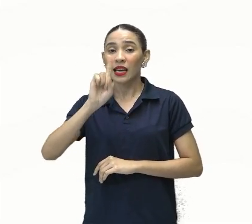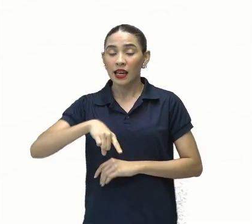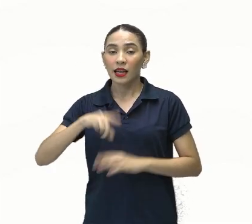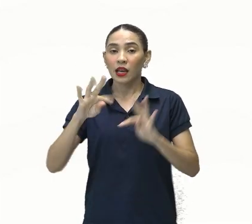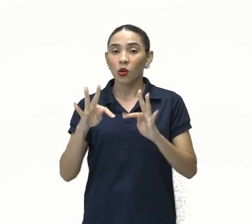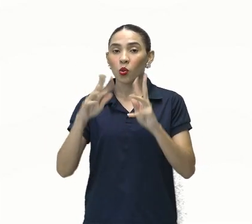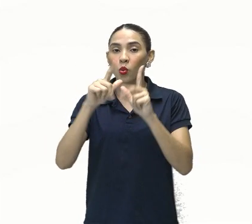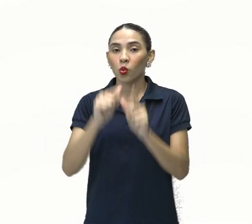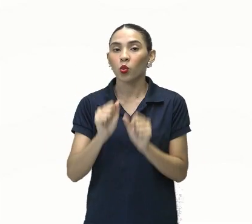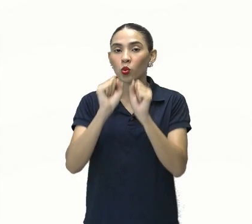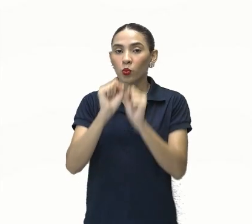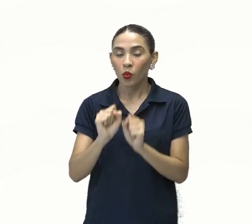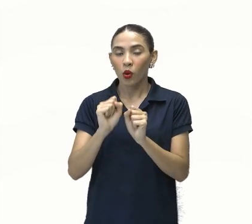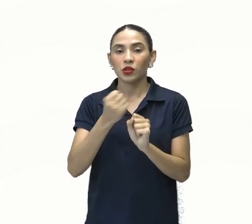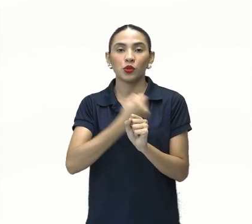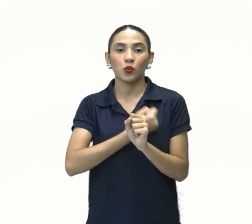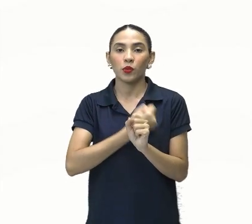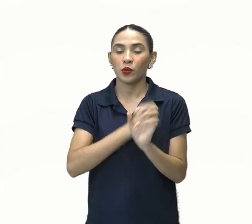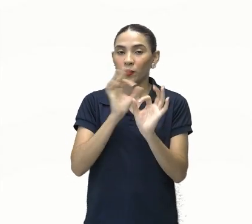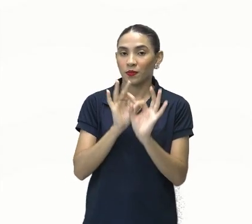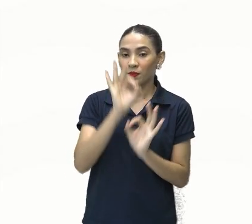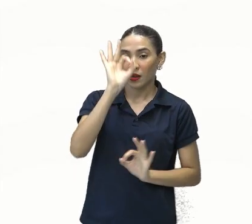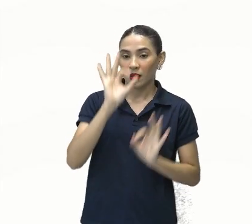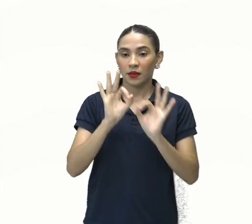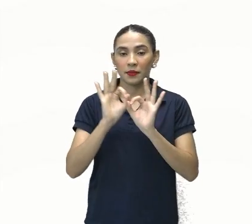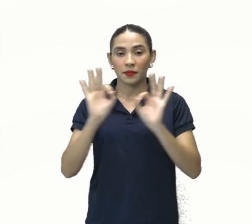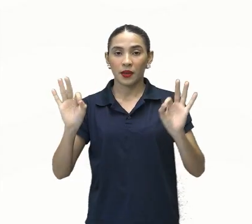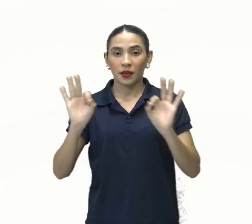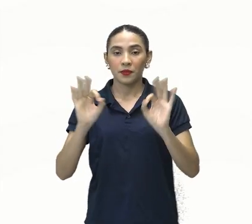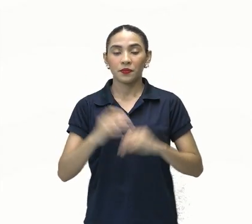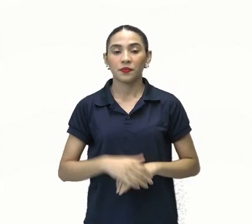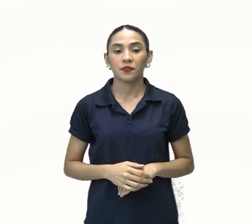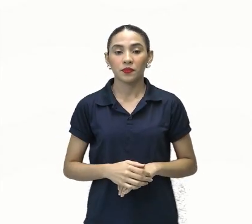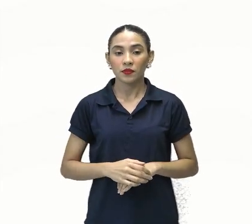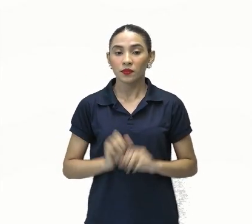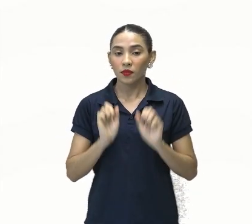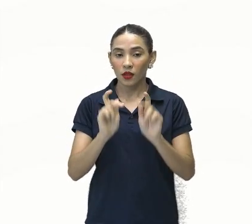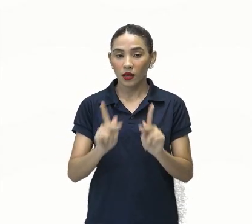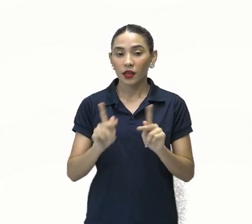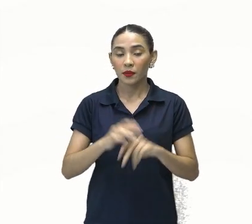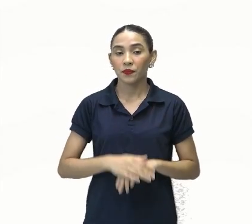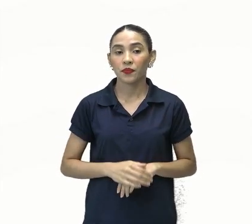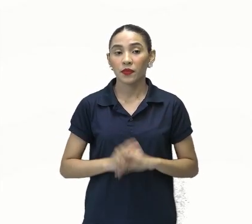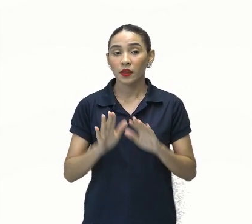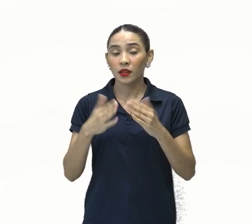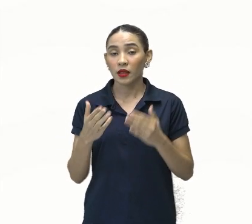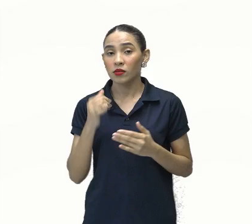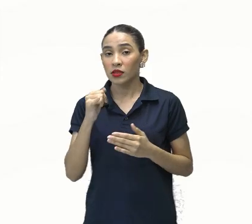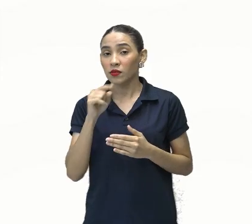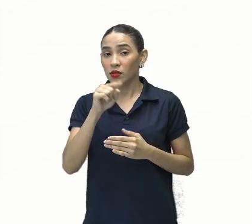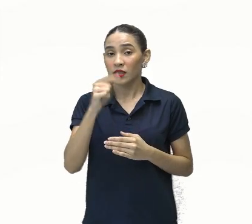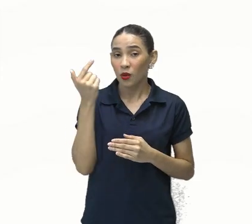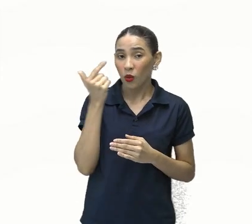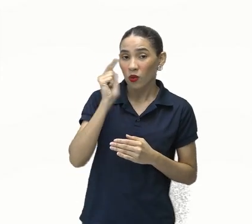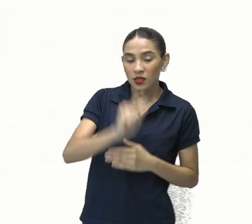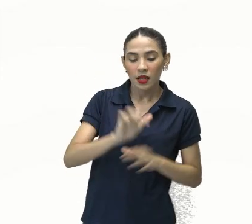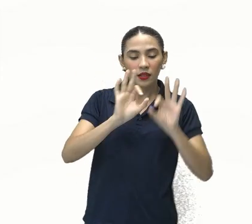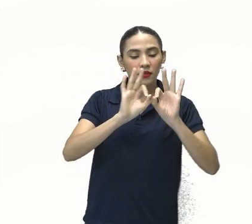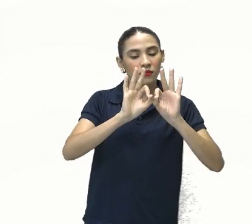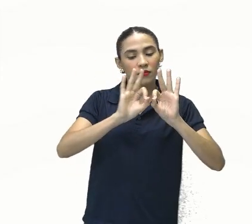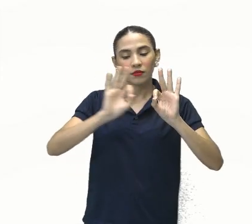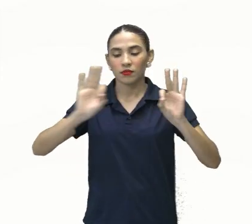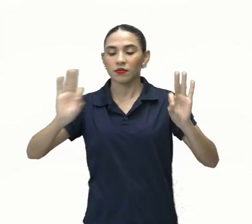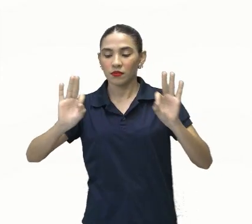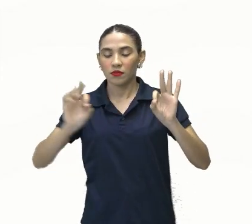tudo aquilo que pode ser medido, tá bom? Então, se você consegue medir,